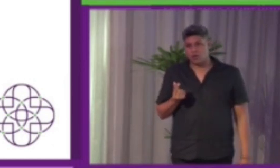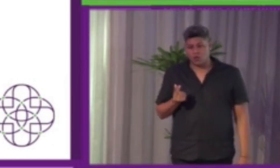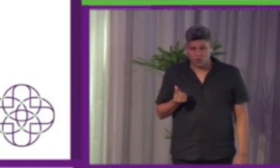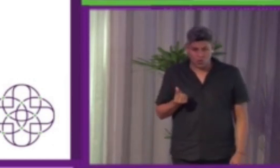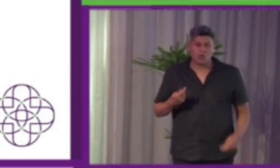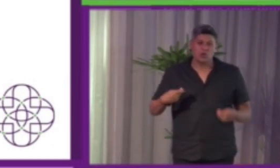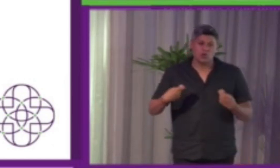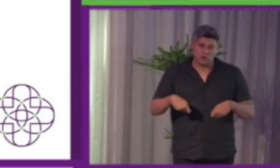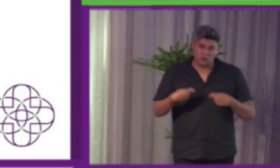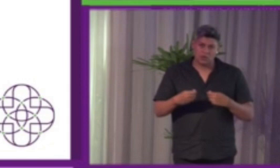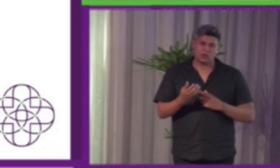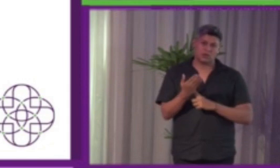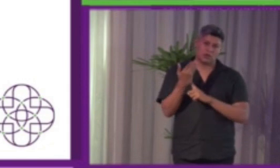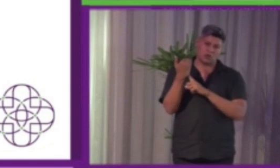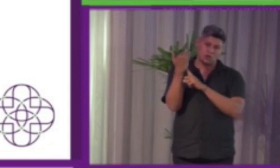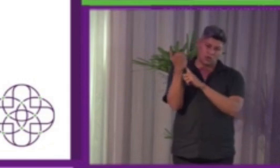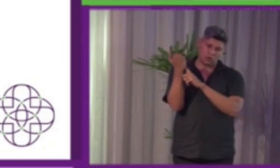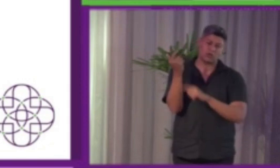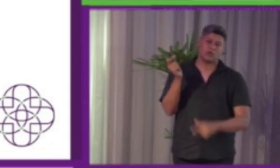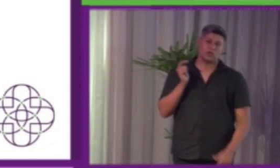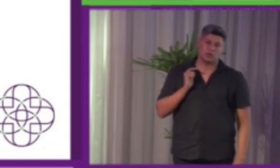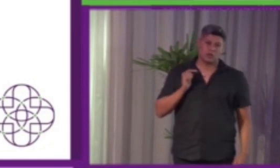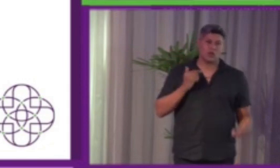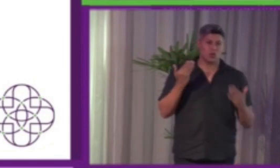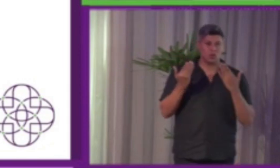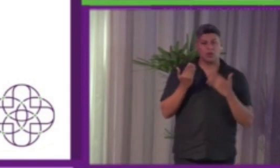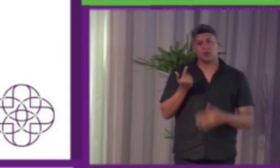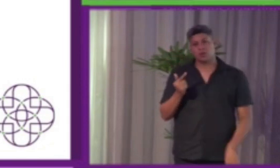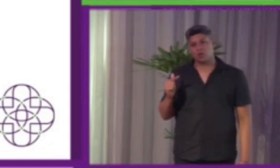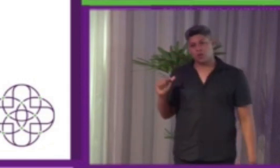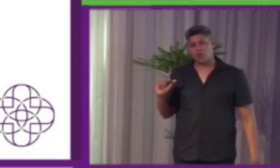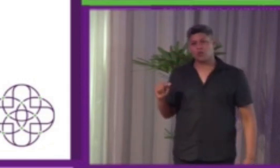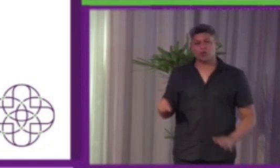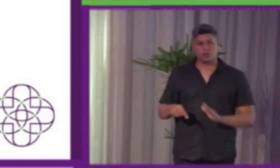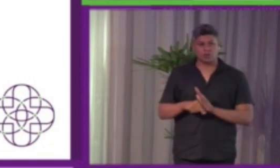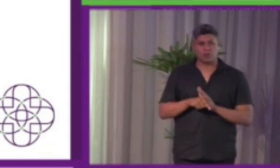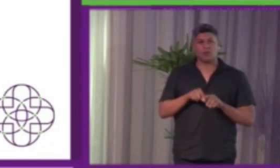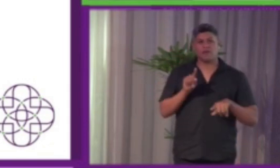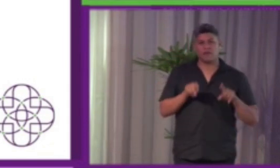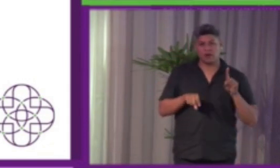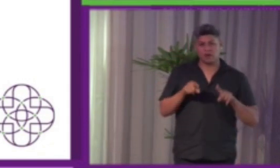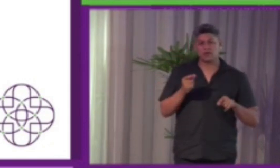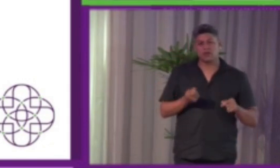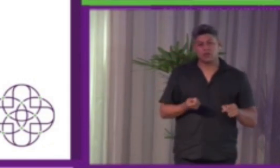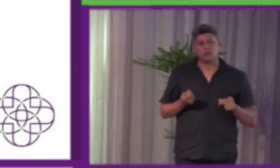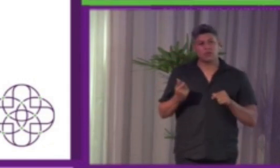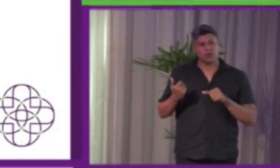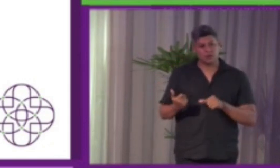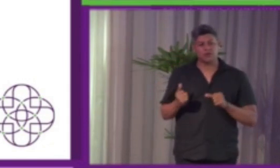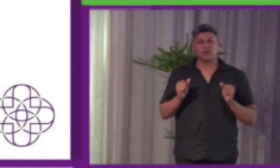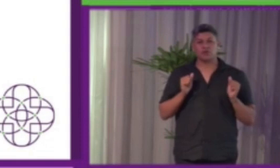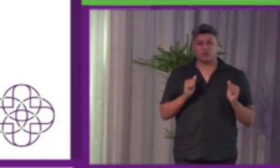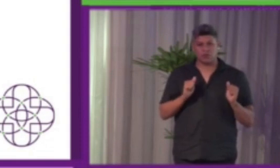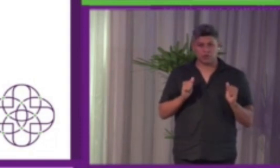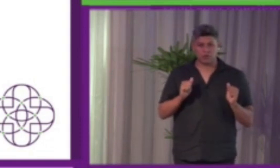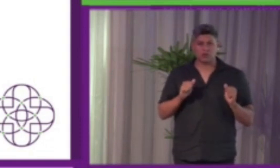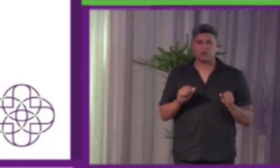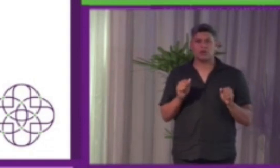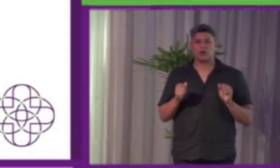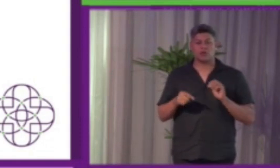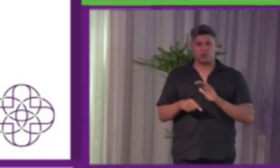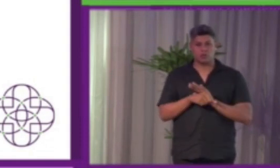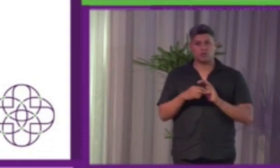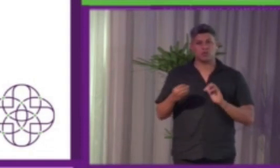que essa tecnologia seja incorporada em relação a outra, sobre a variação do benefício potencial, né, trazido por essa